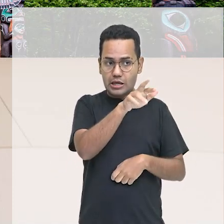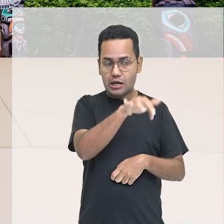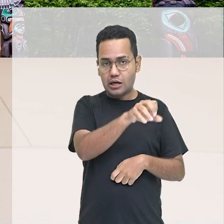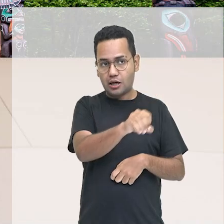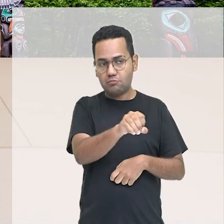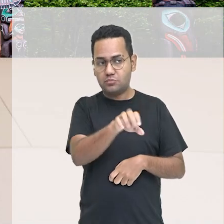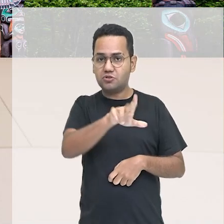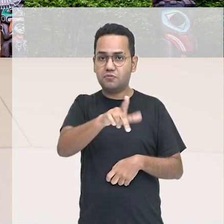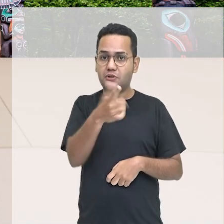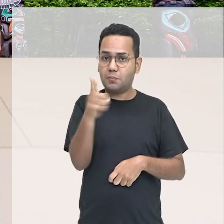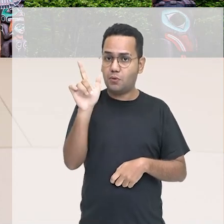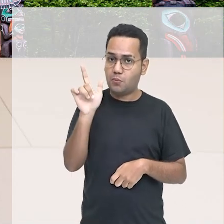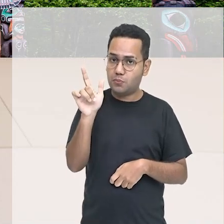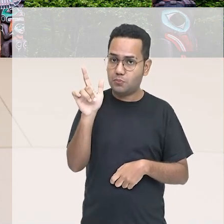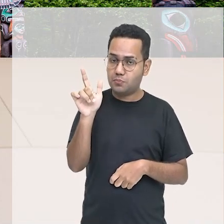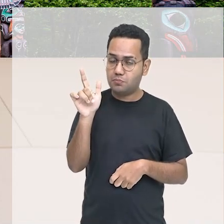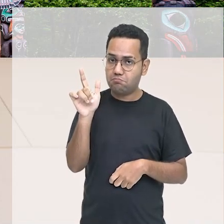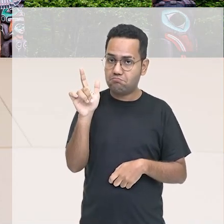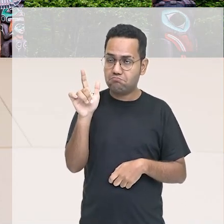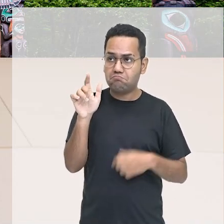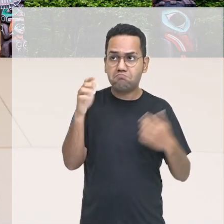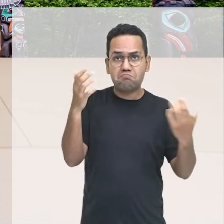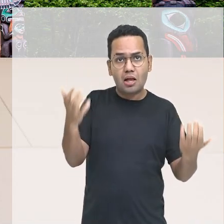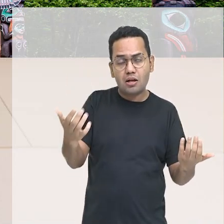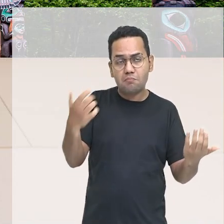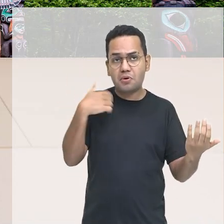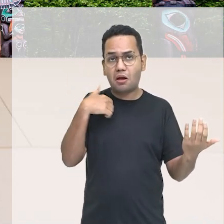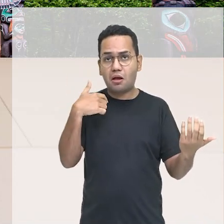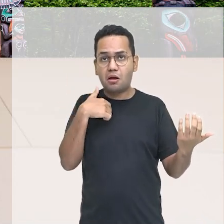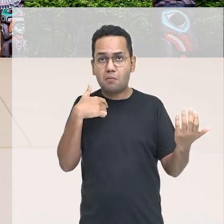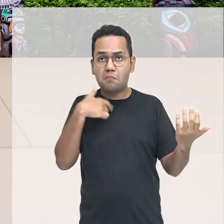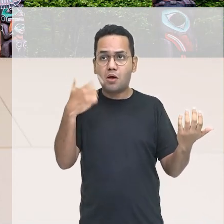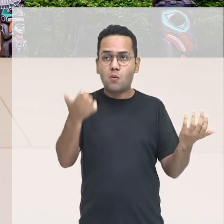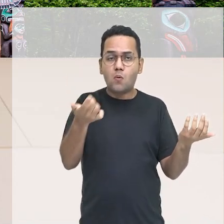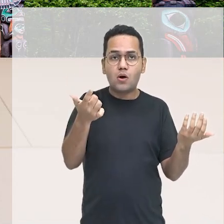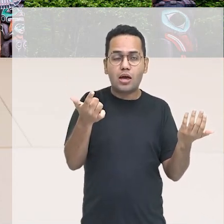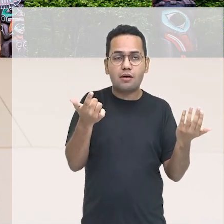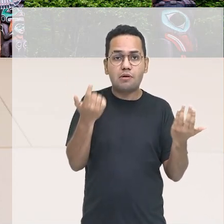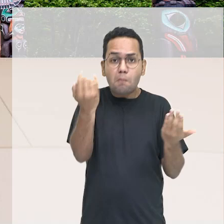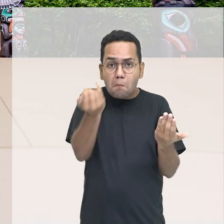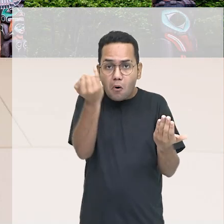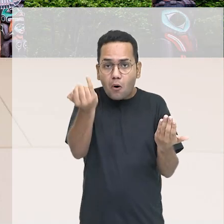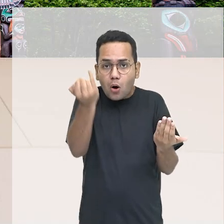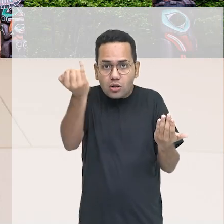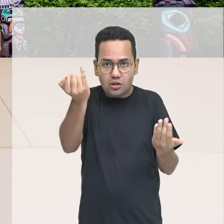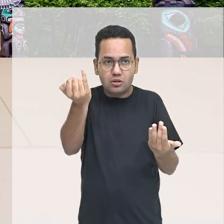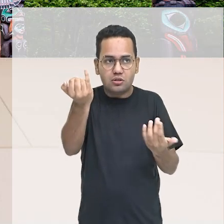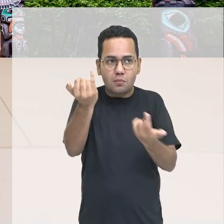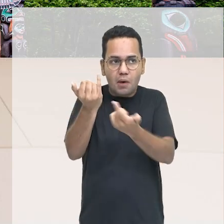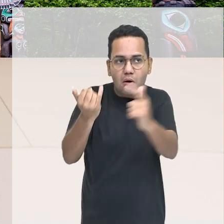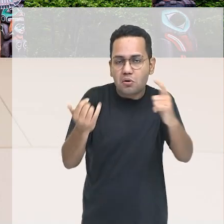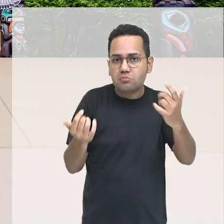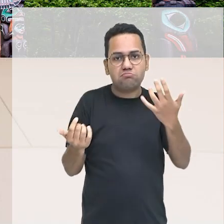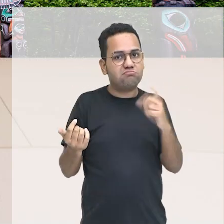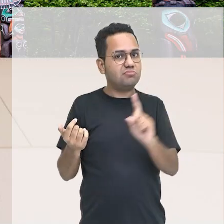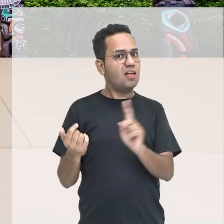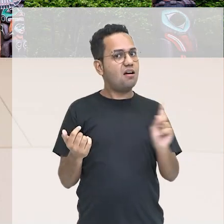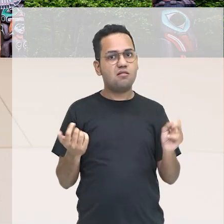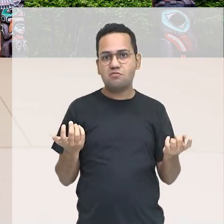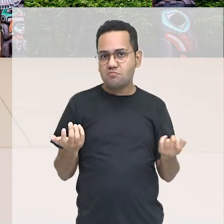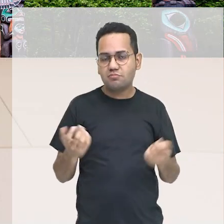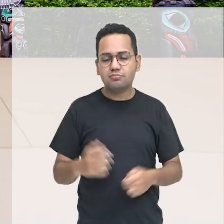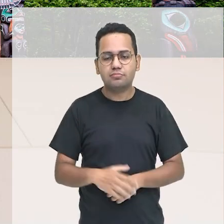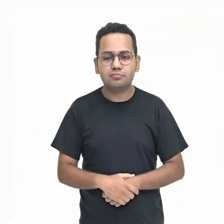é sagrado para você, para mim, não significa nada, talvez. Então vejam que